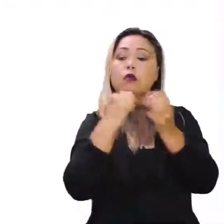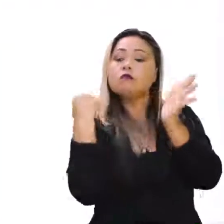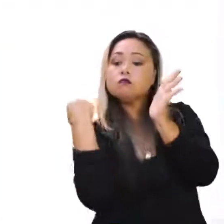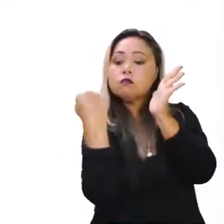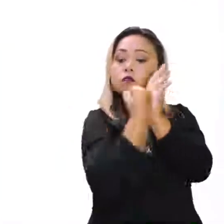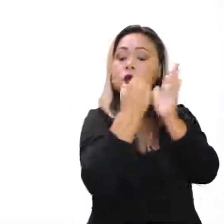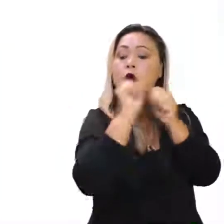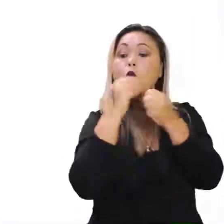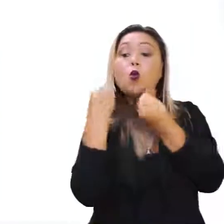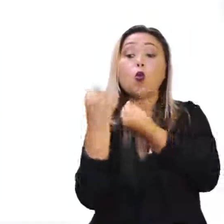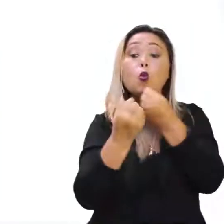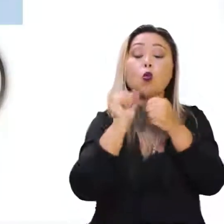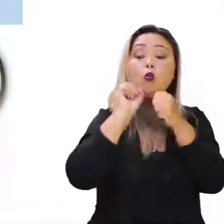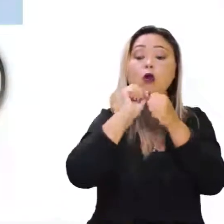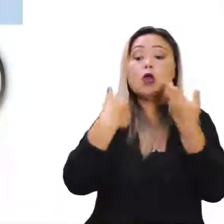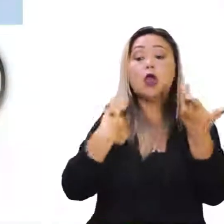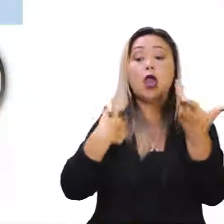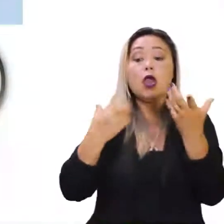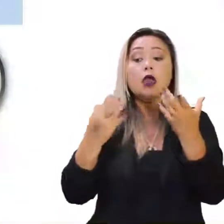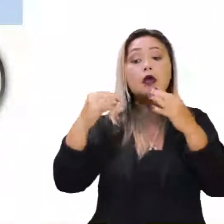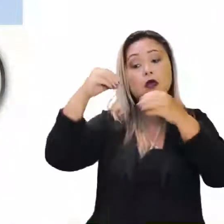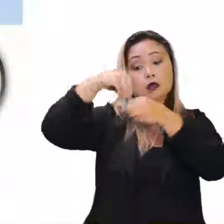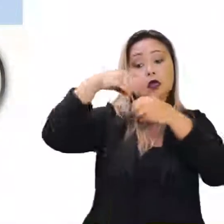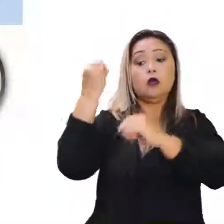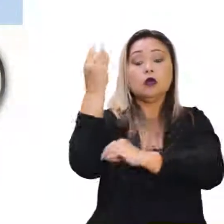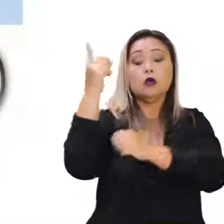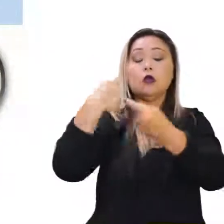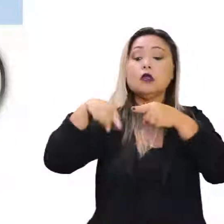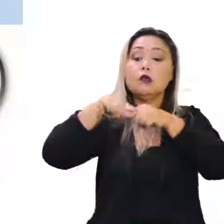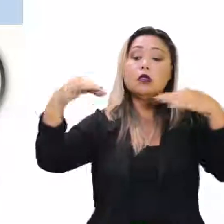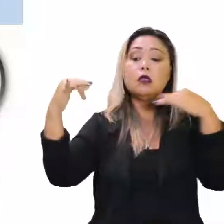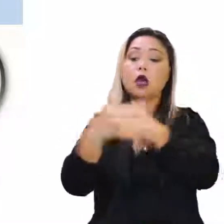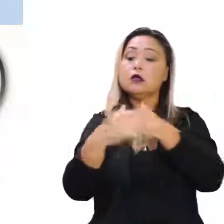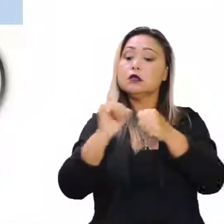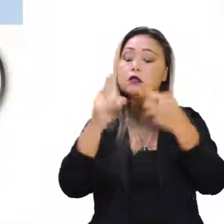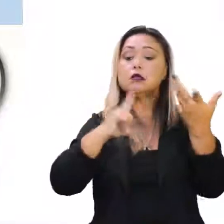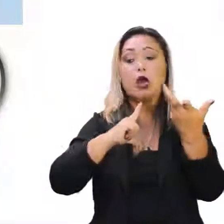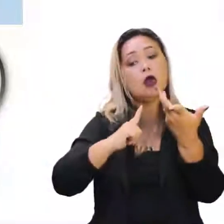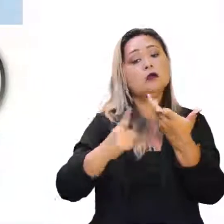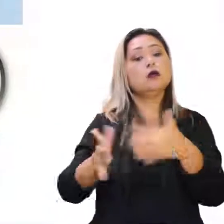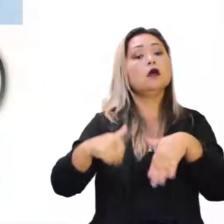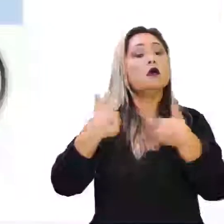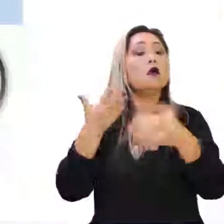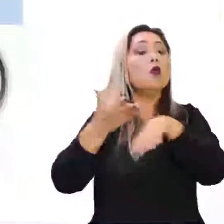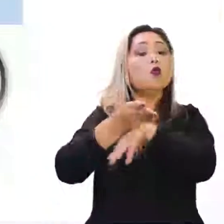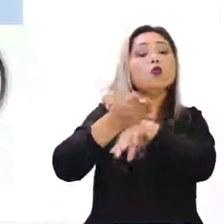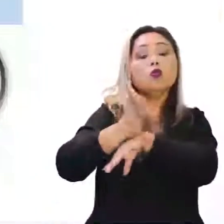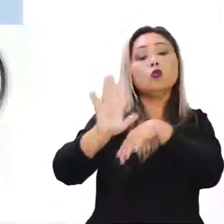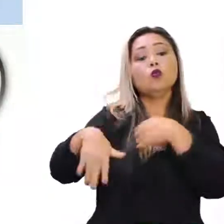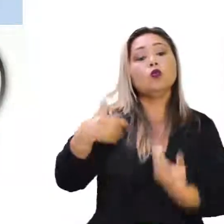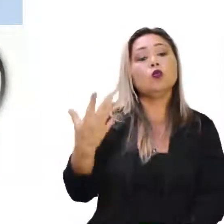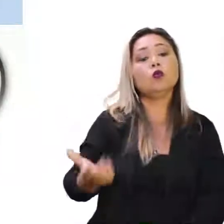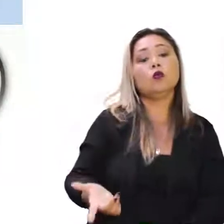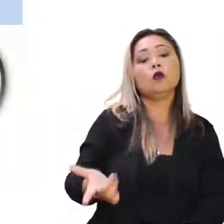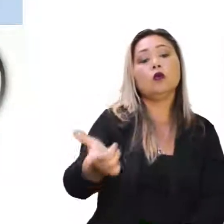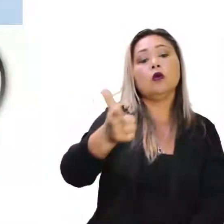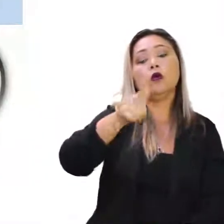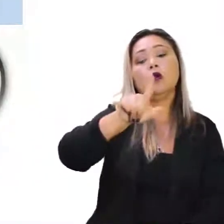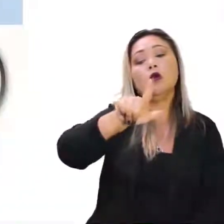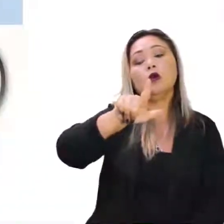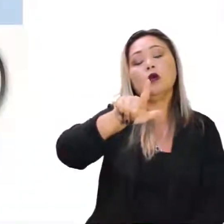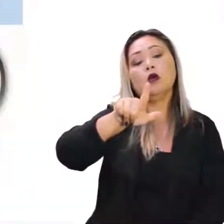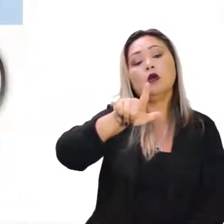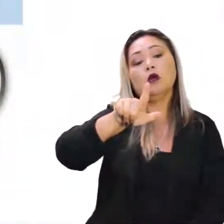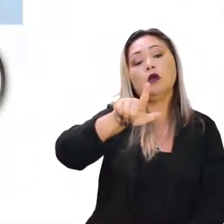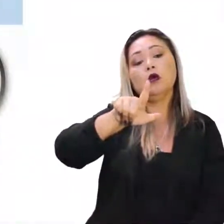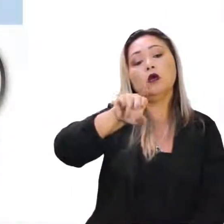de vida na corte e na cidade. Então, vamos ver os franceses que participaram aí. O